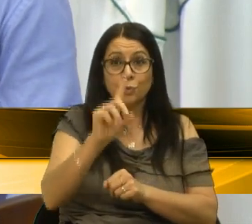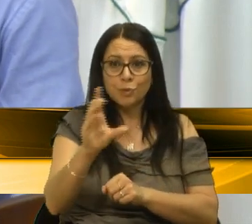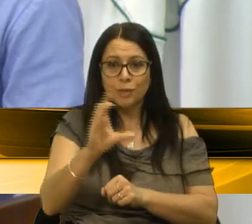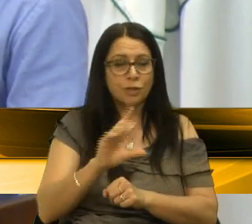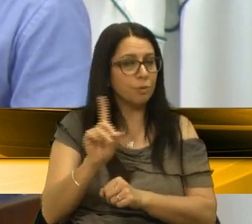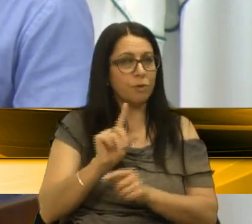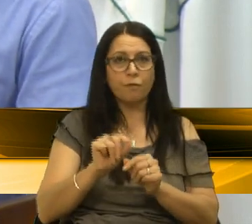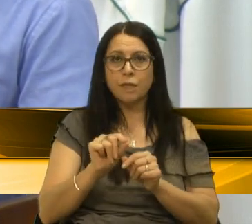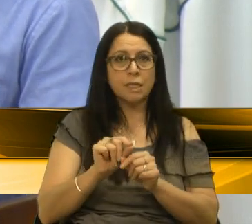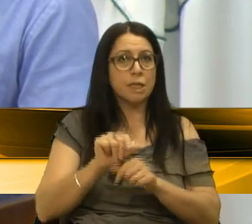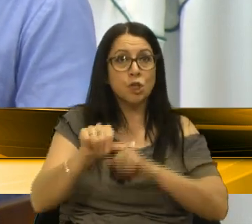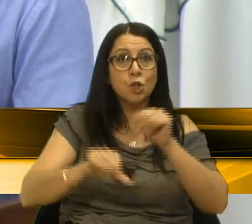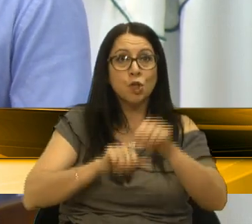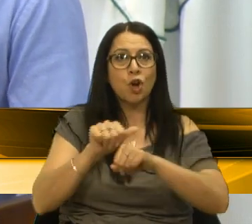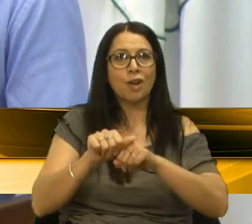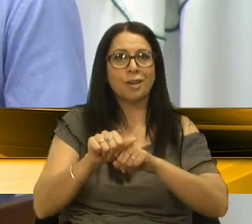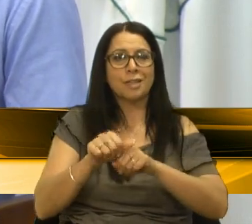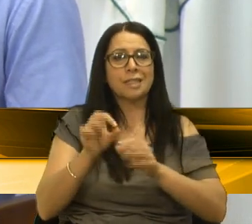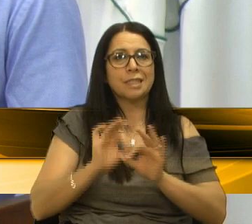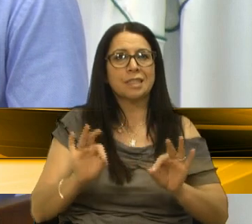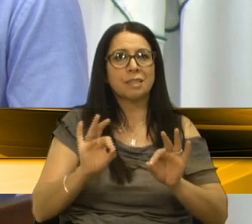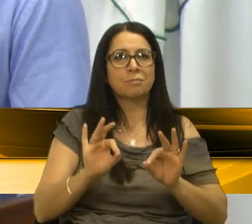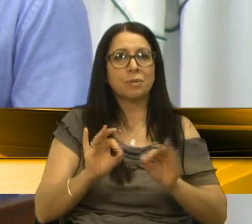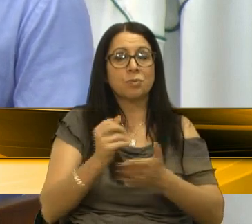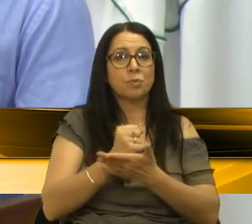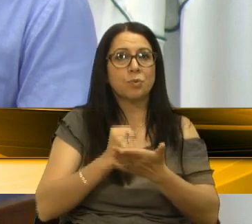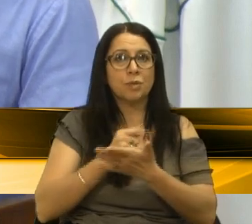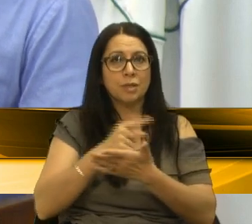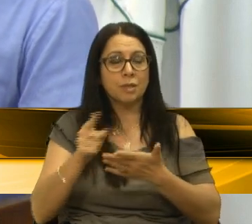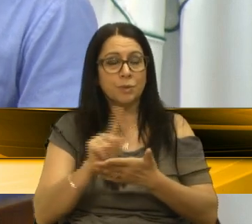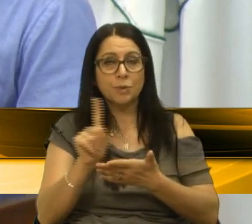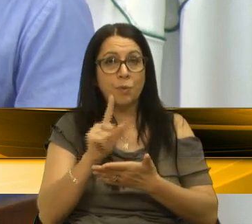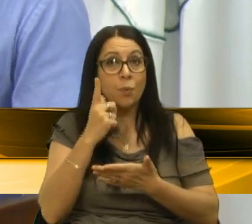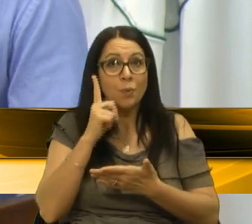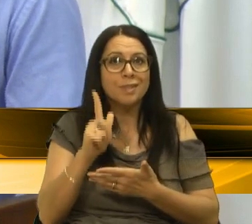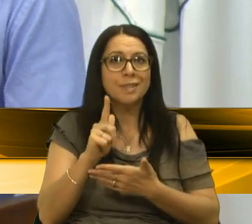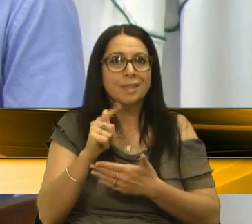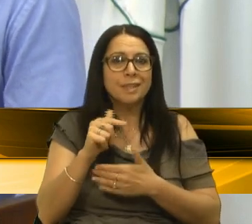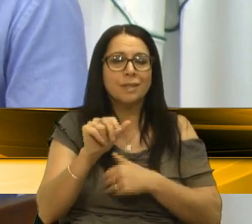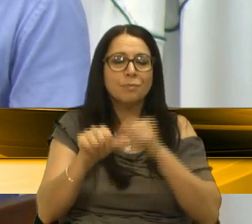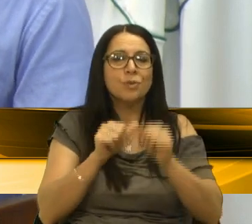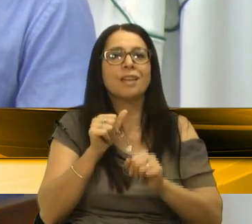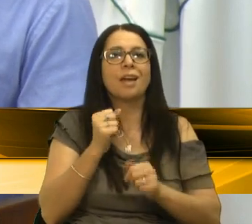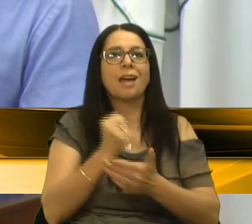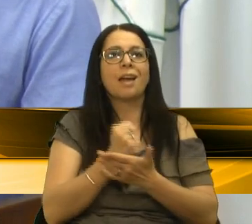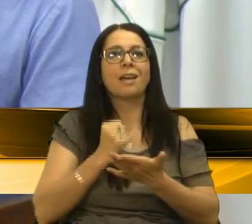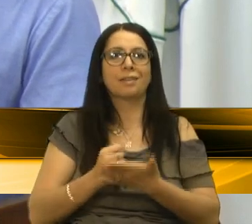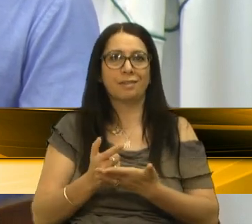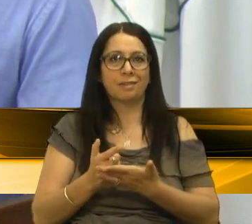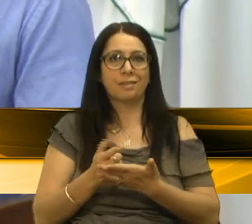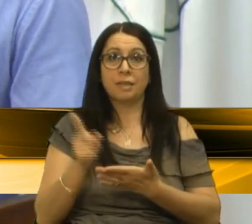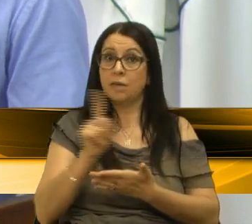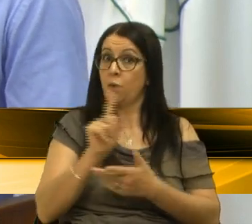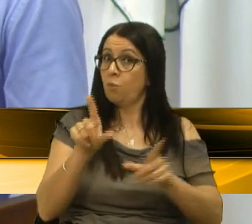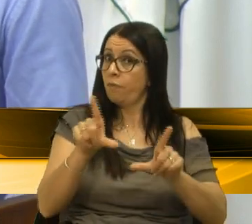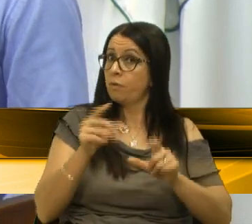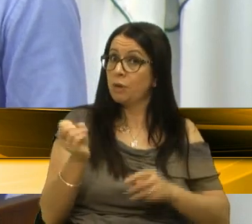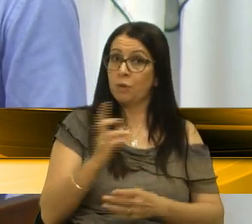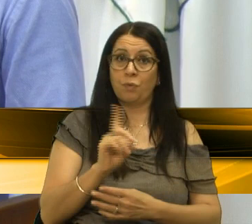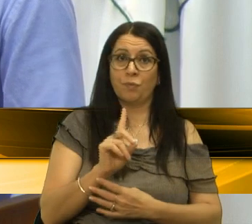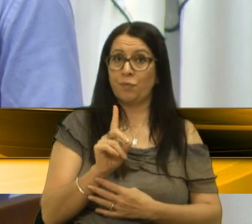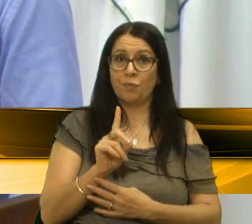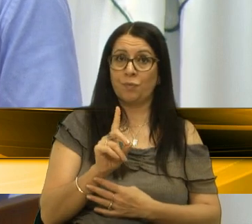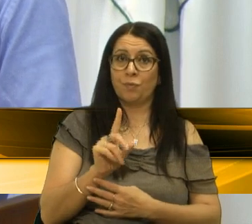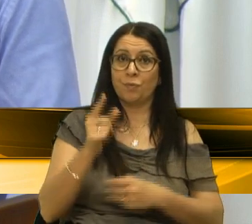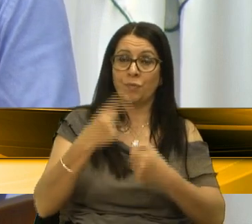fazerem alterações simples contratuais, senão não conseguiriam renovação, não alvará novo, no